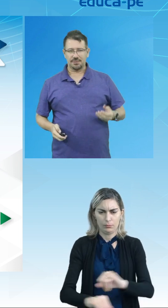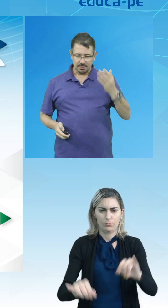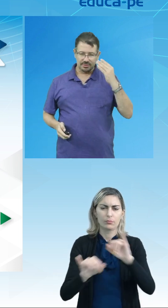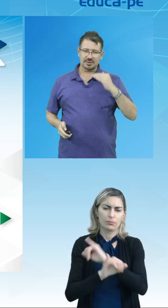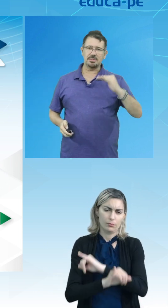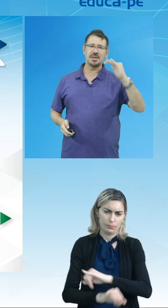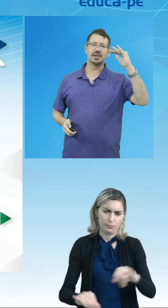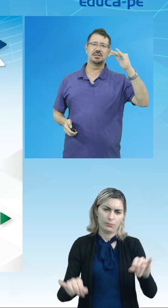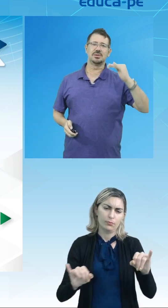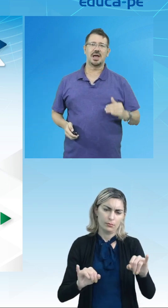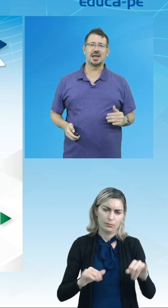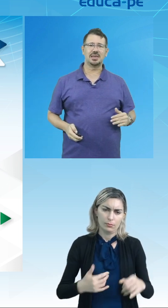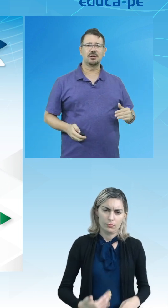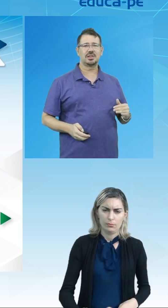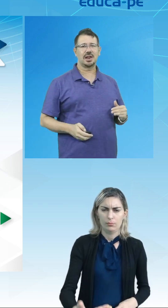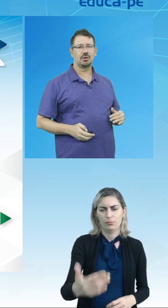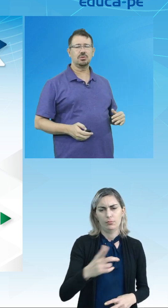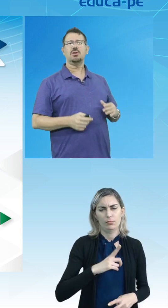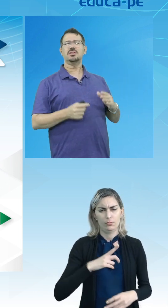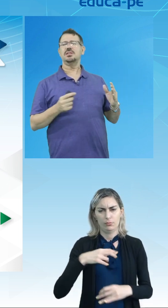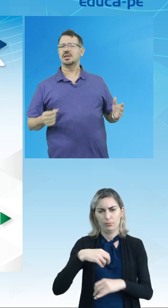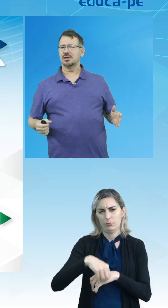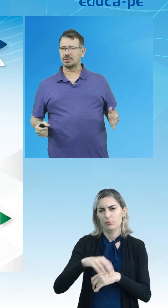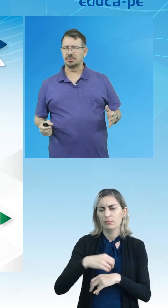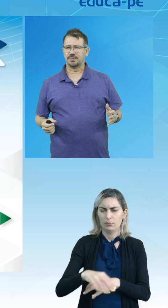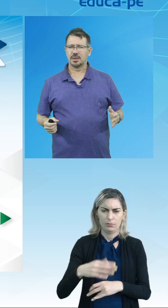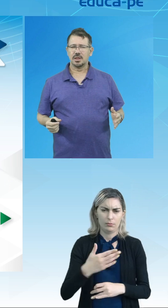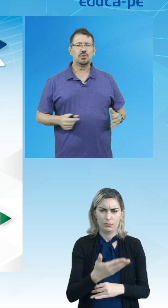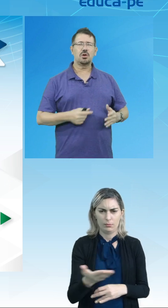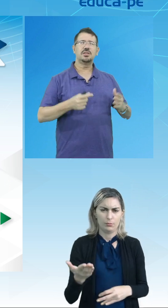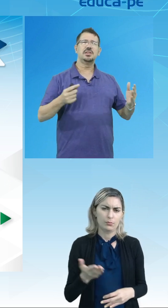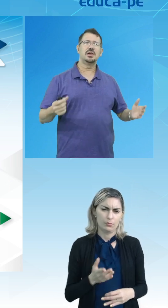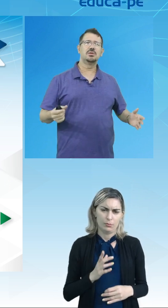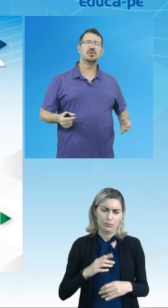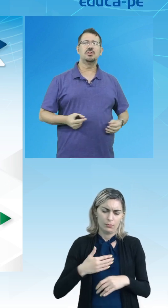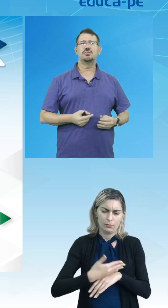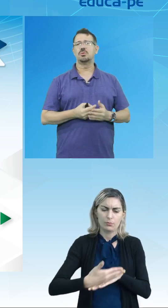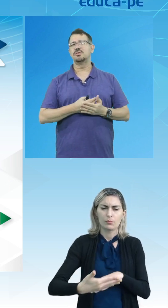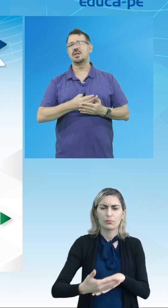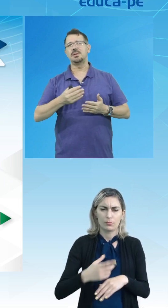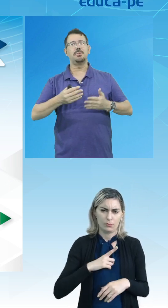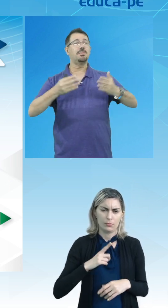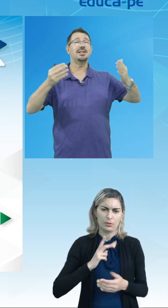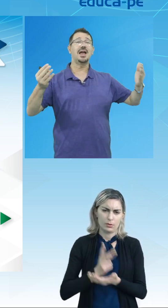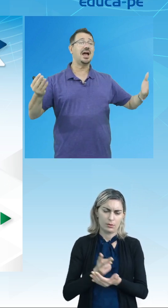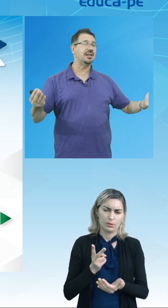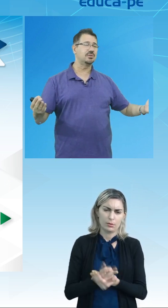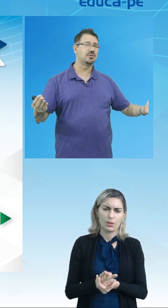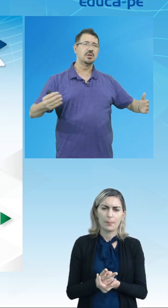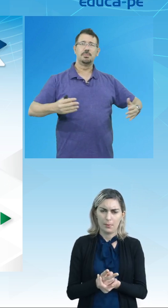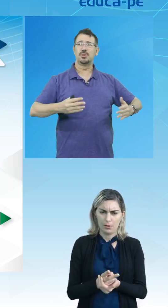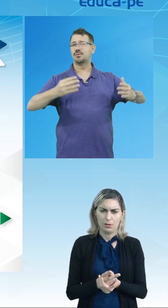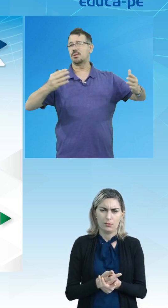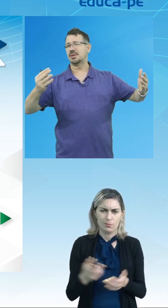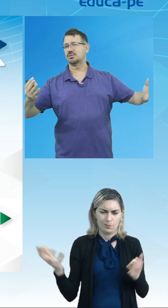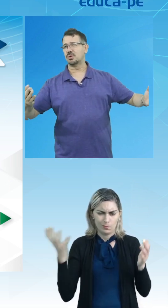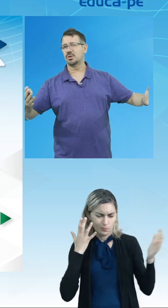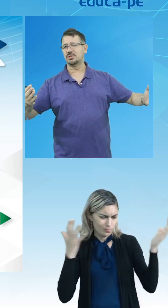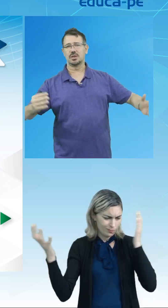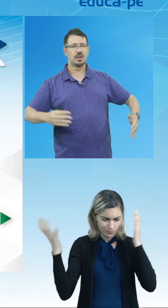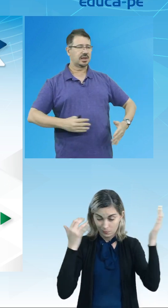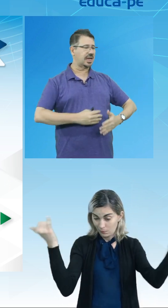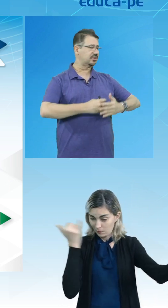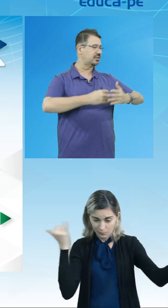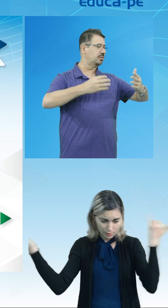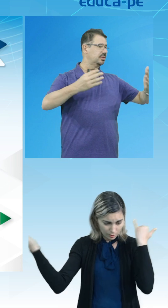E vamos caminhando. Aqui eu trago do cotidiano. No cotidiano, nós somos sempre bombardeados por